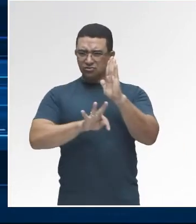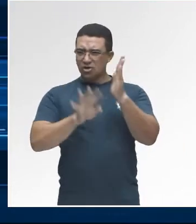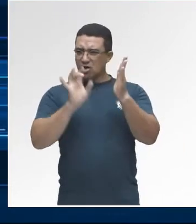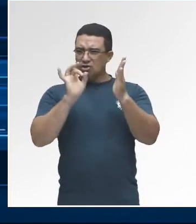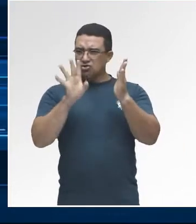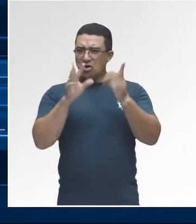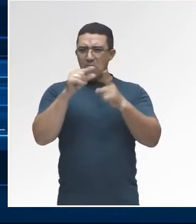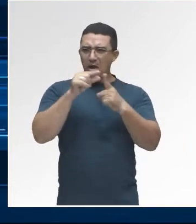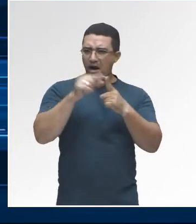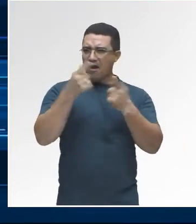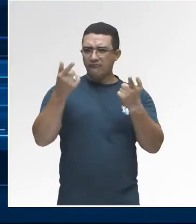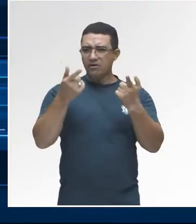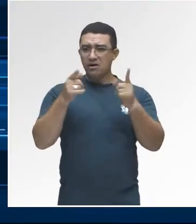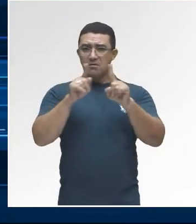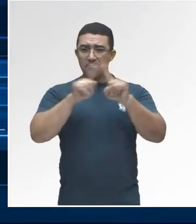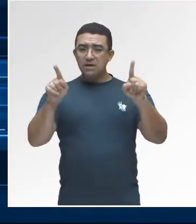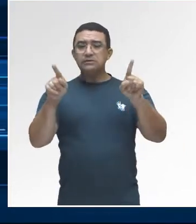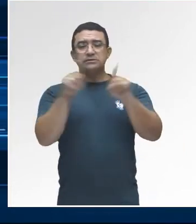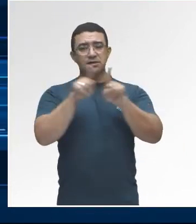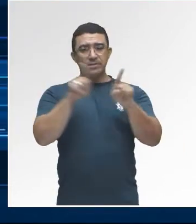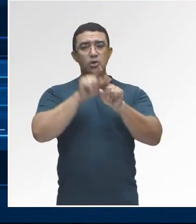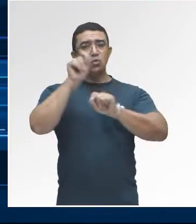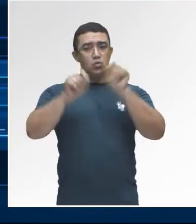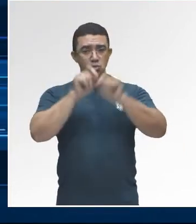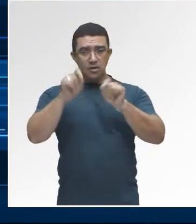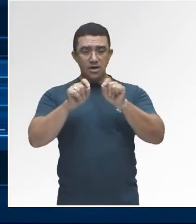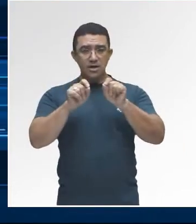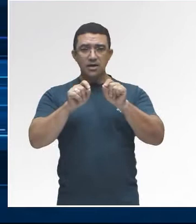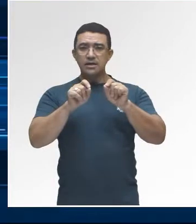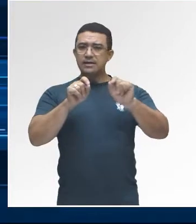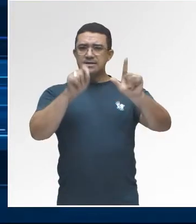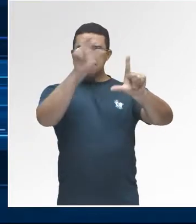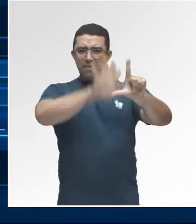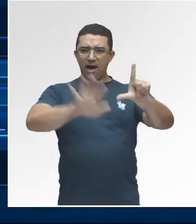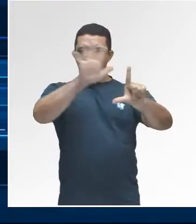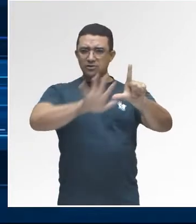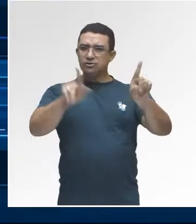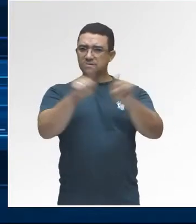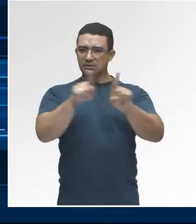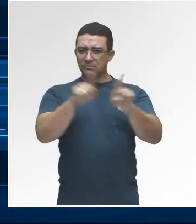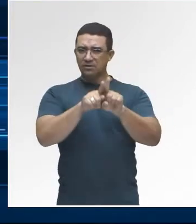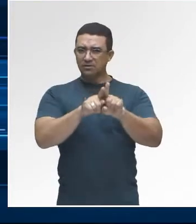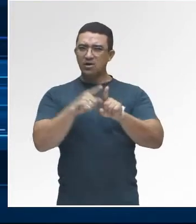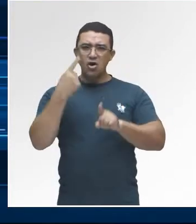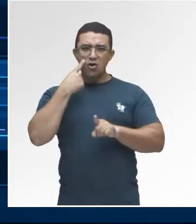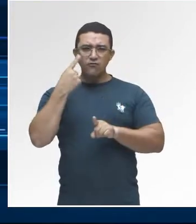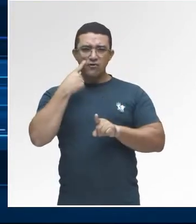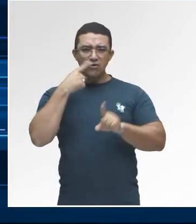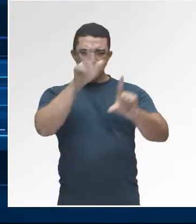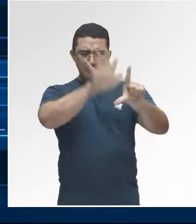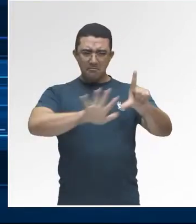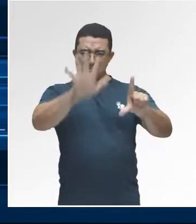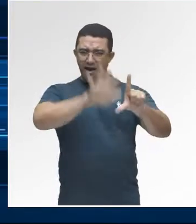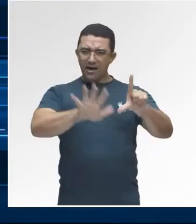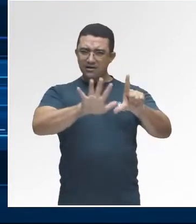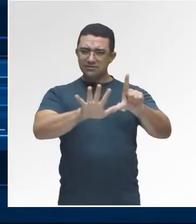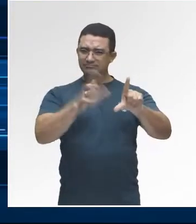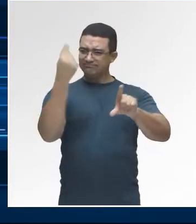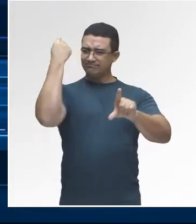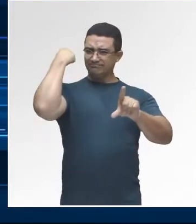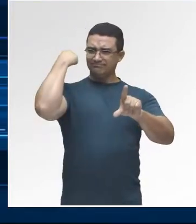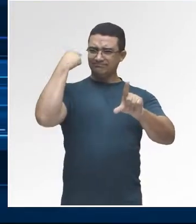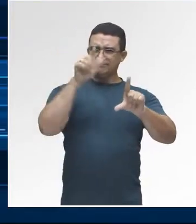não é? Mas a gente fala também das imagens. E aí, você olhando essas imagens aqui que estão aqui atrás de